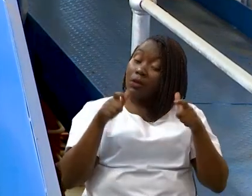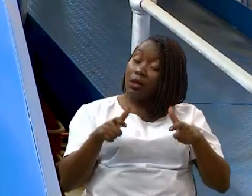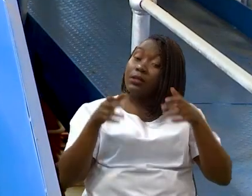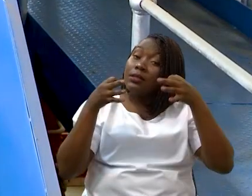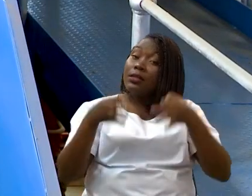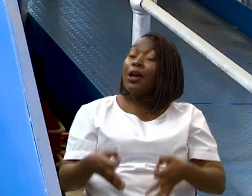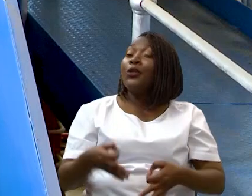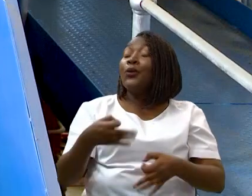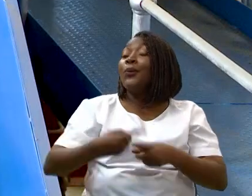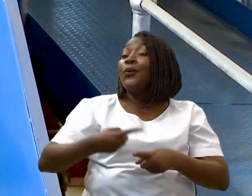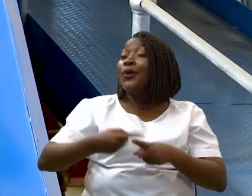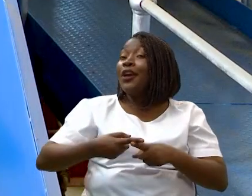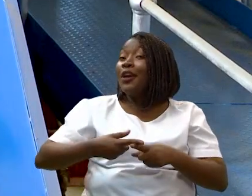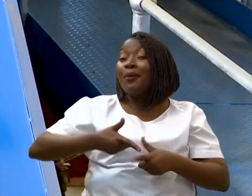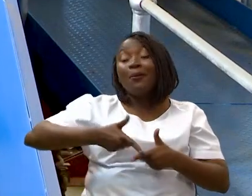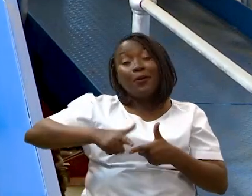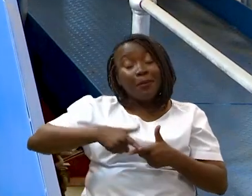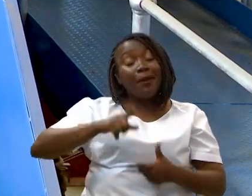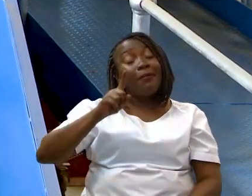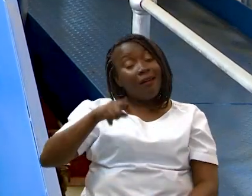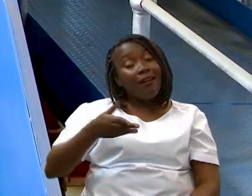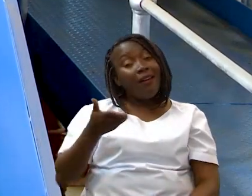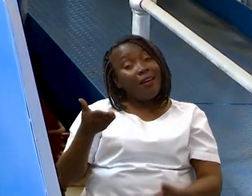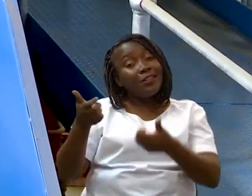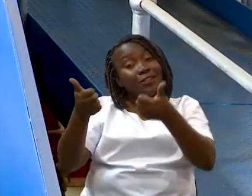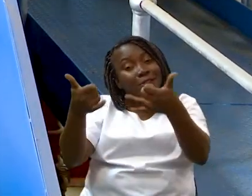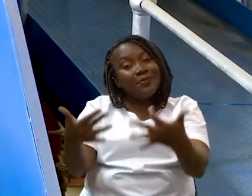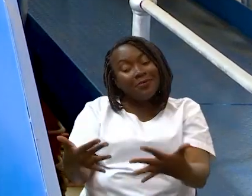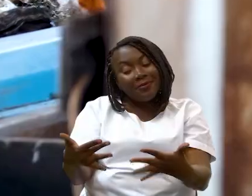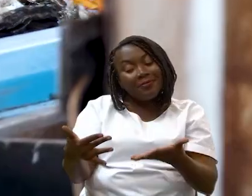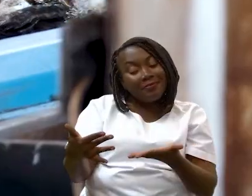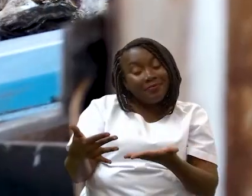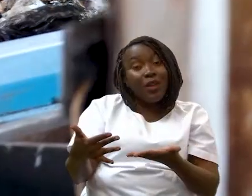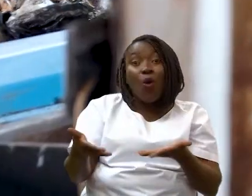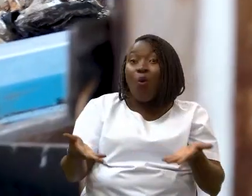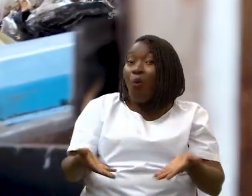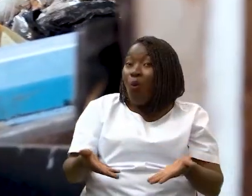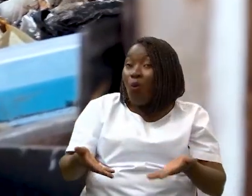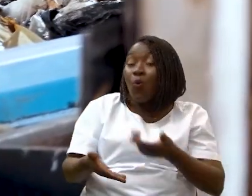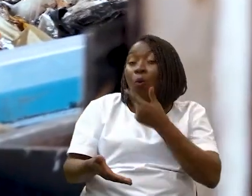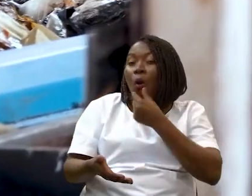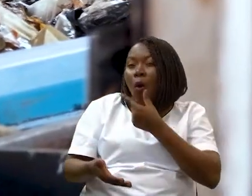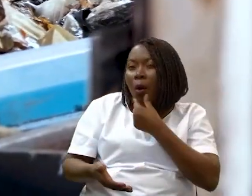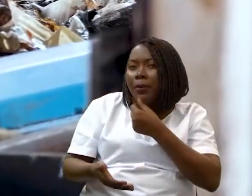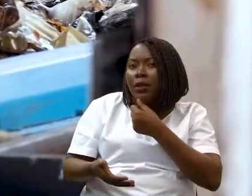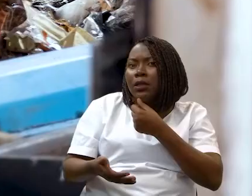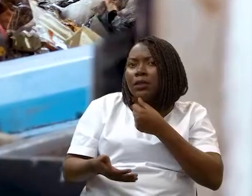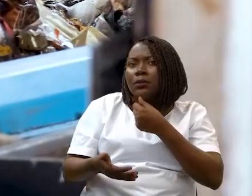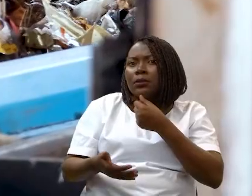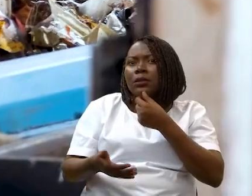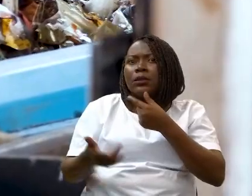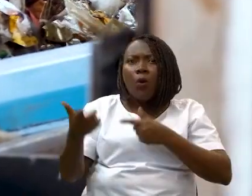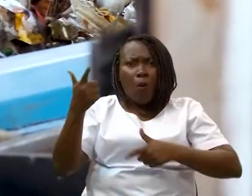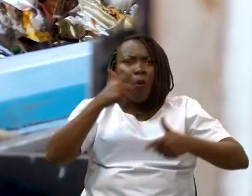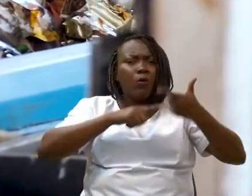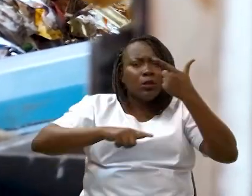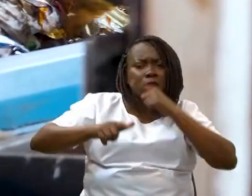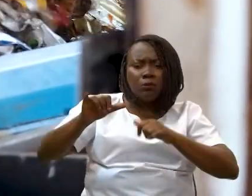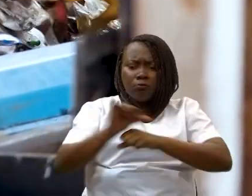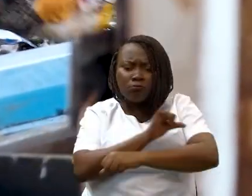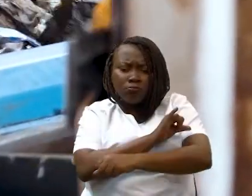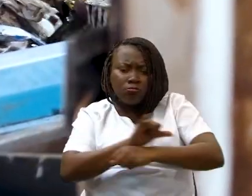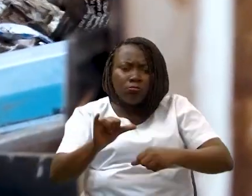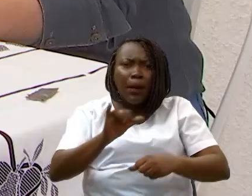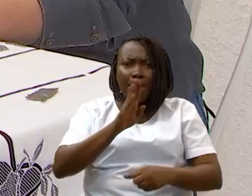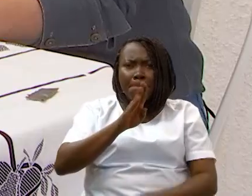lugar certo, porque o problema é exatamente isso que eu te falei. Hoje em dia, o homem está conseguindo os biodegradáveis que